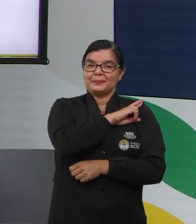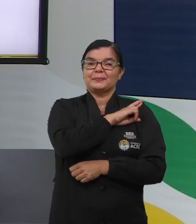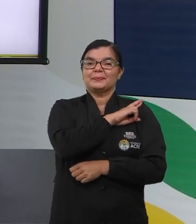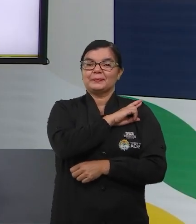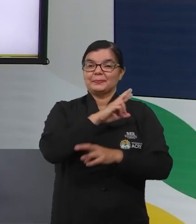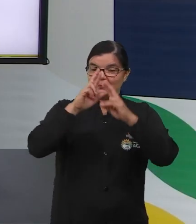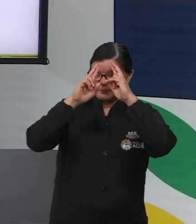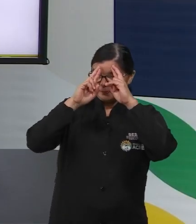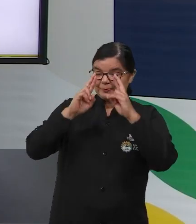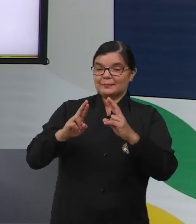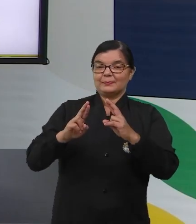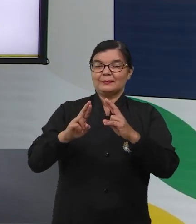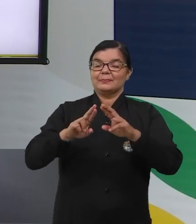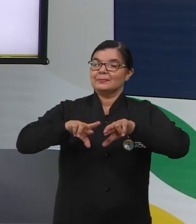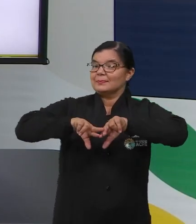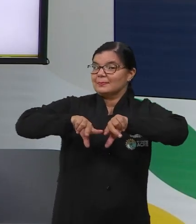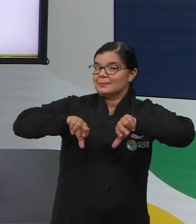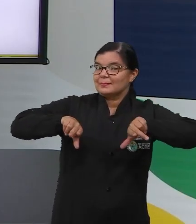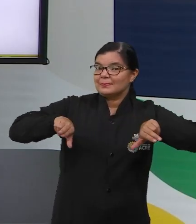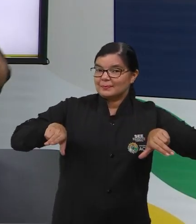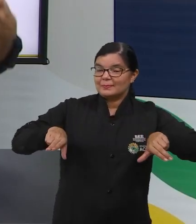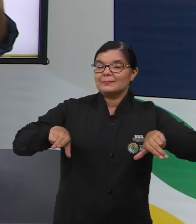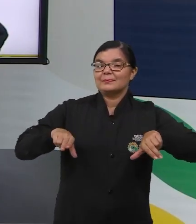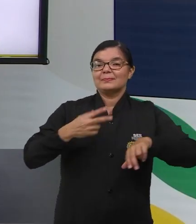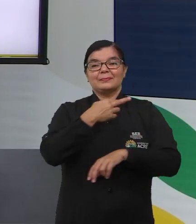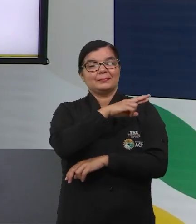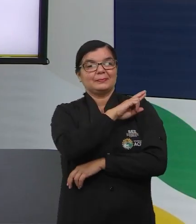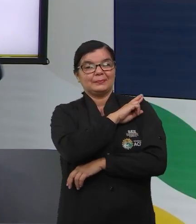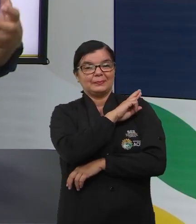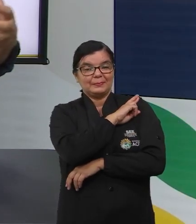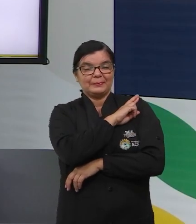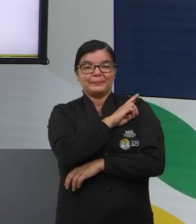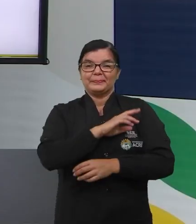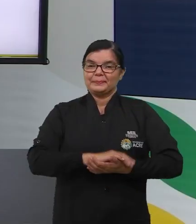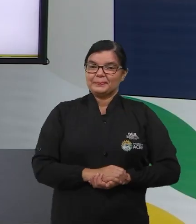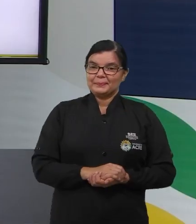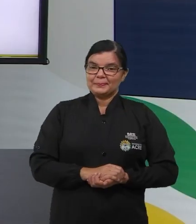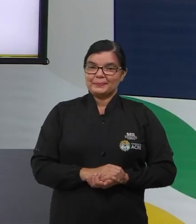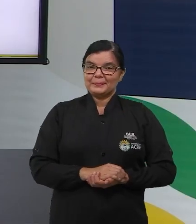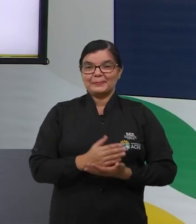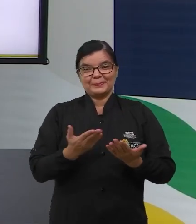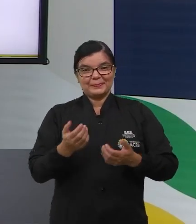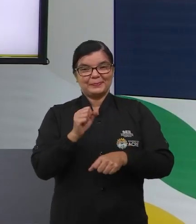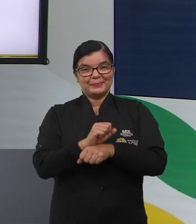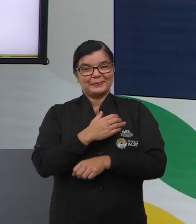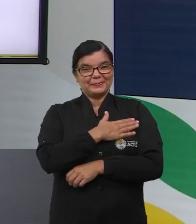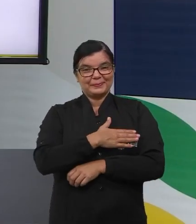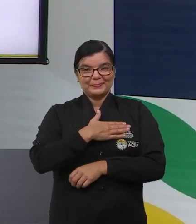de respeito à diversidade, responsabilidade, enfim. É isso, espero que